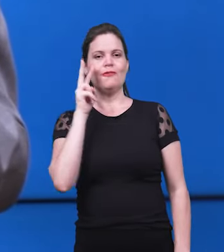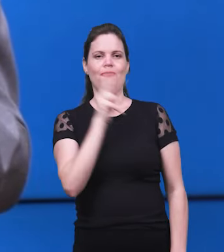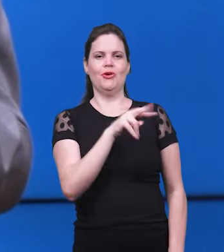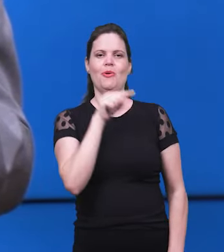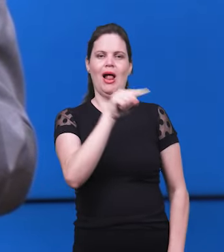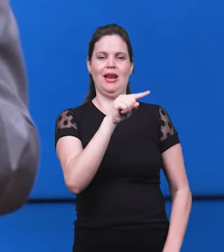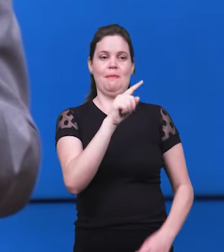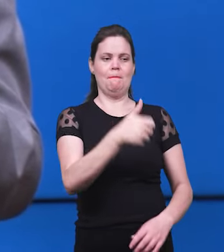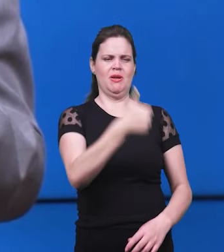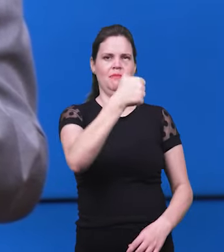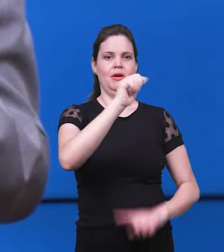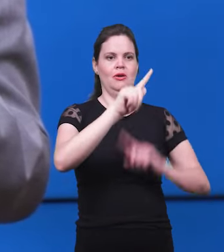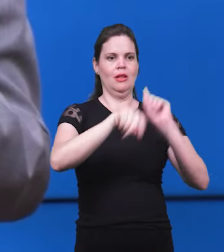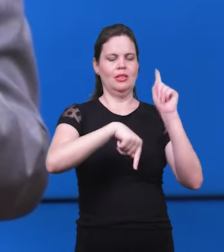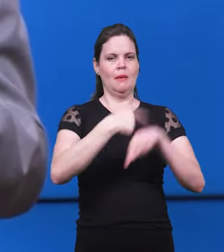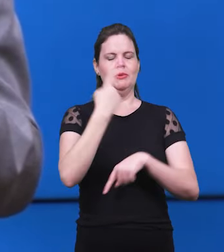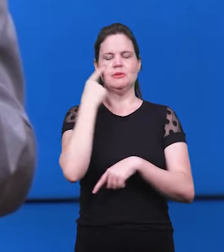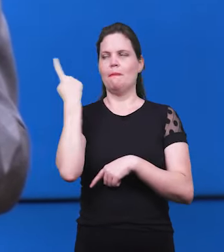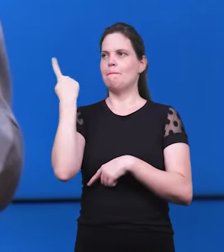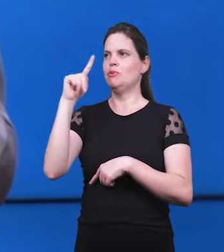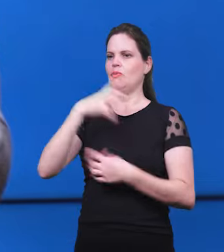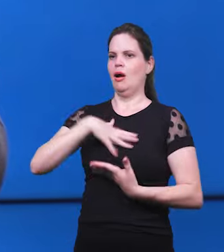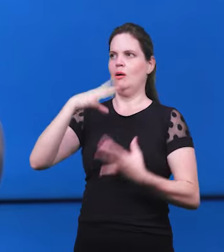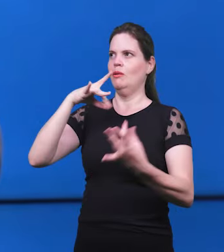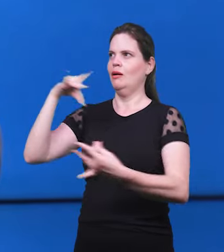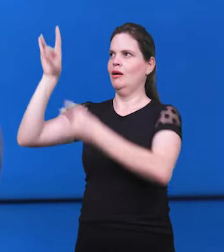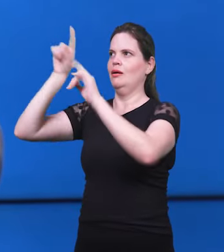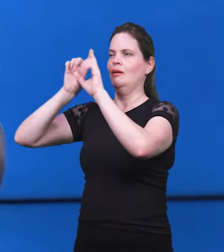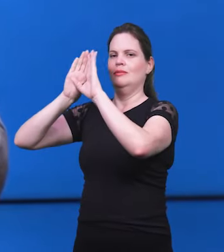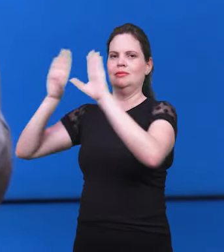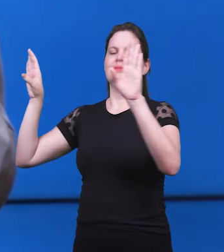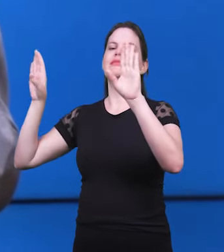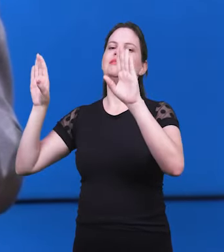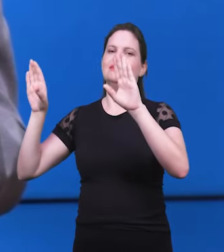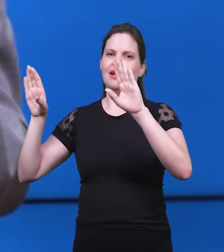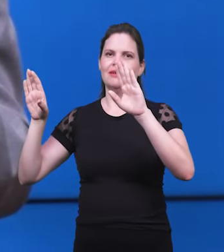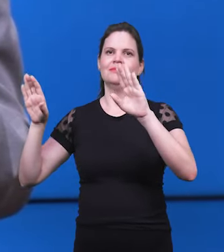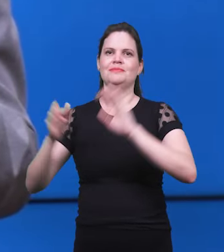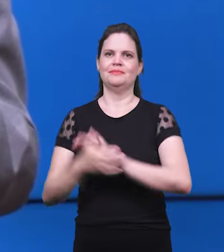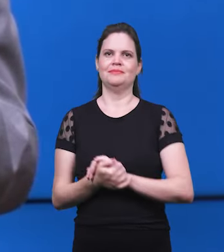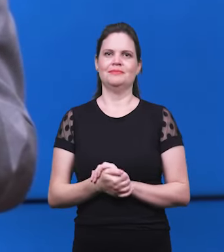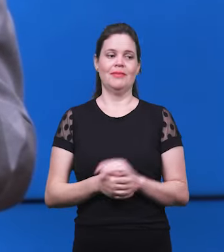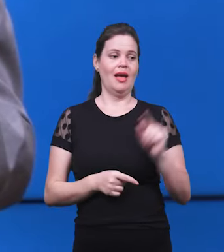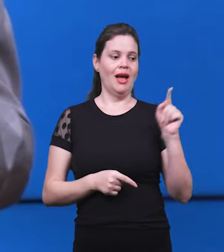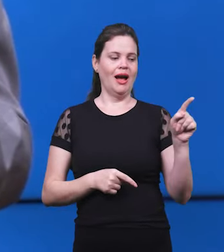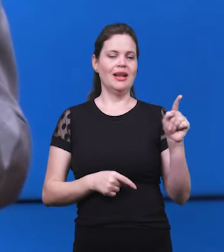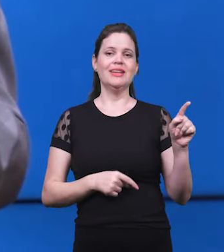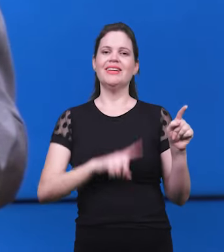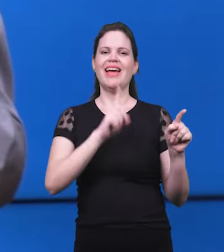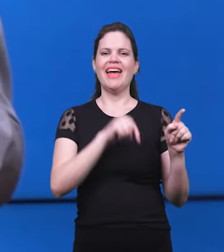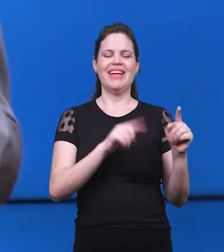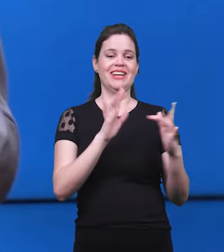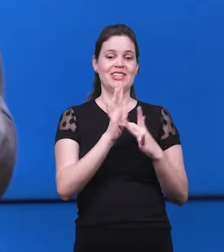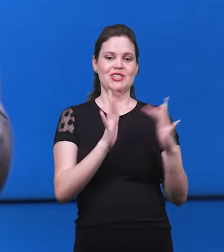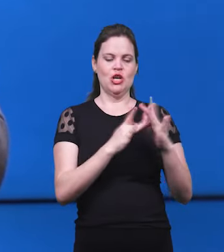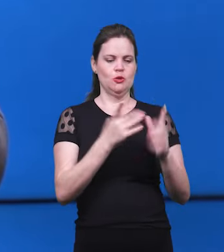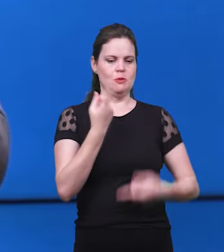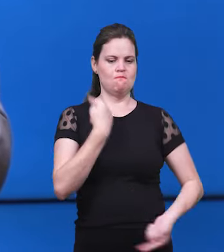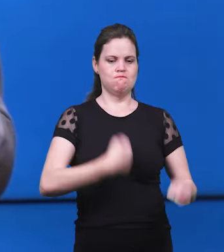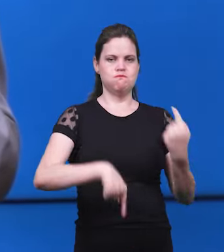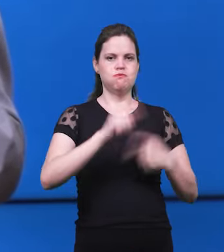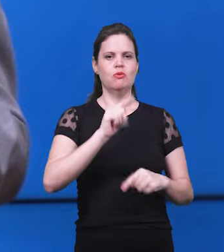Jesus glorificado, embora ali não se tratava de Jesus glorificado, mas tratava-se de uma transfiguração de Jesus.